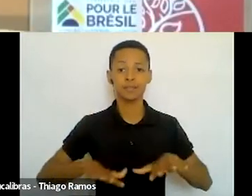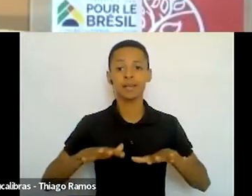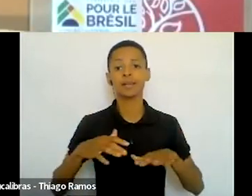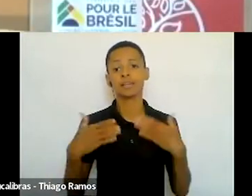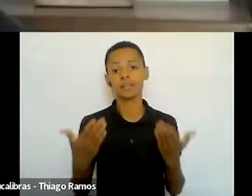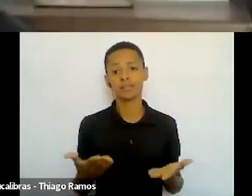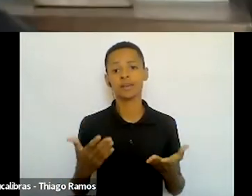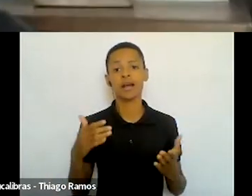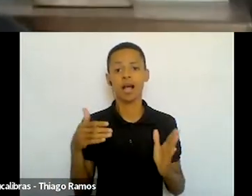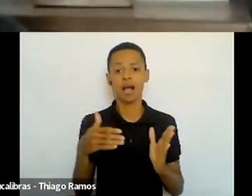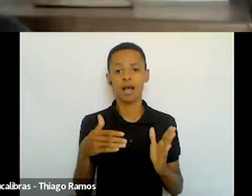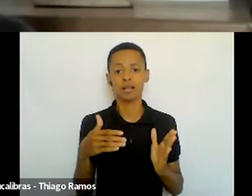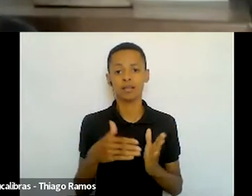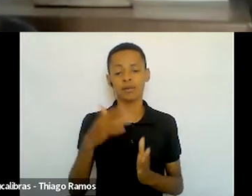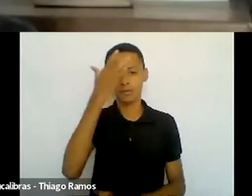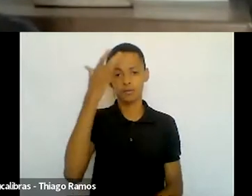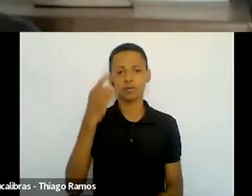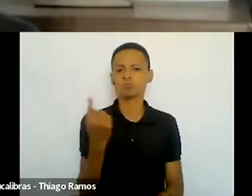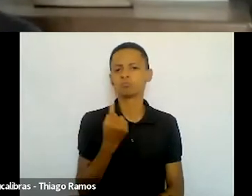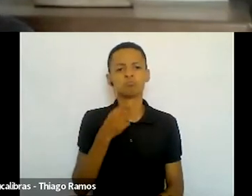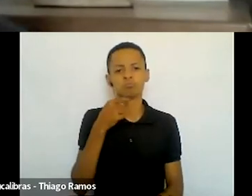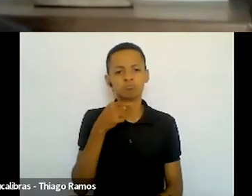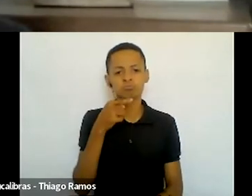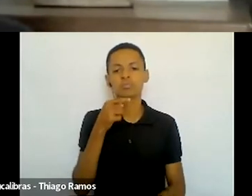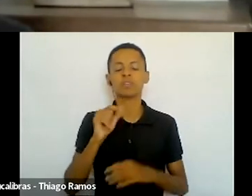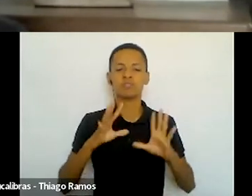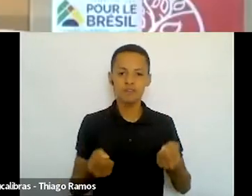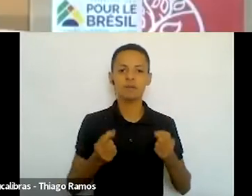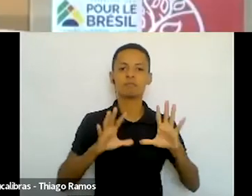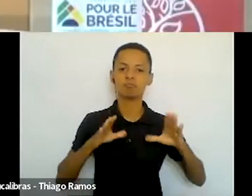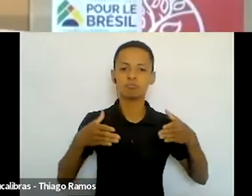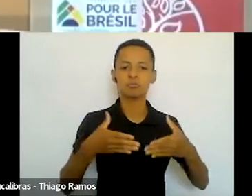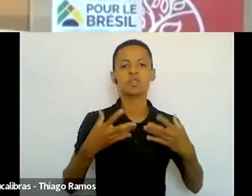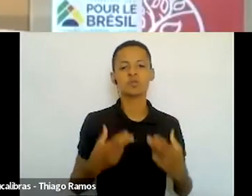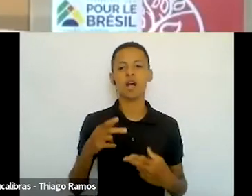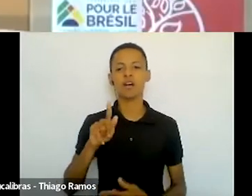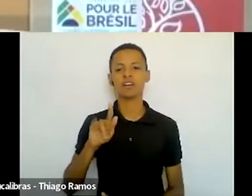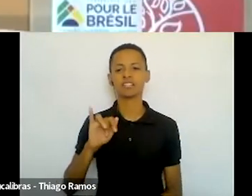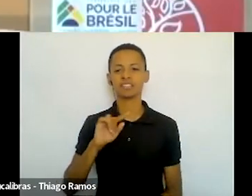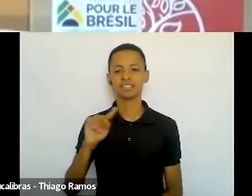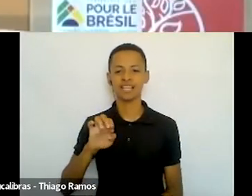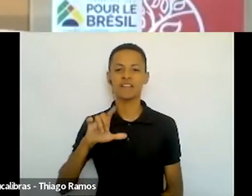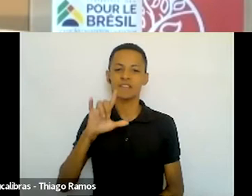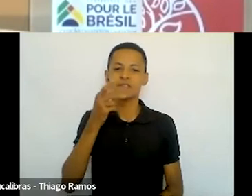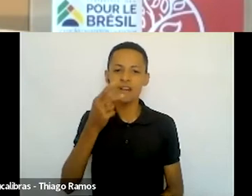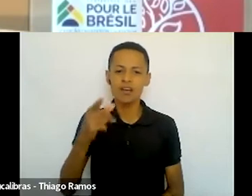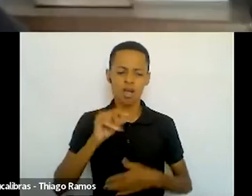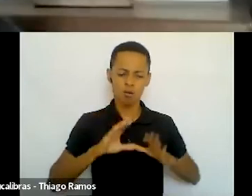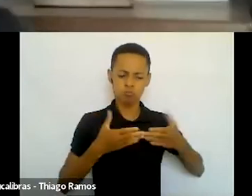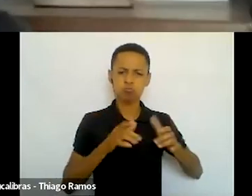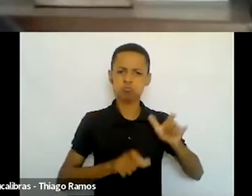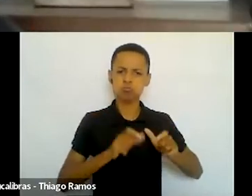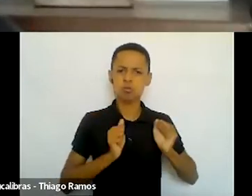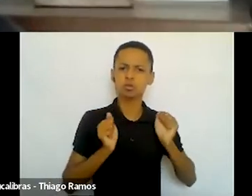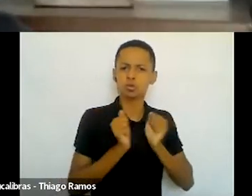inclusivas. Consegue individualmente. Vamos fazer isso coletivamente, como a Gisele propôs. Não é? É no coletivo, é no junto e